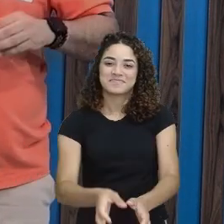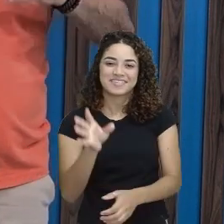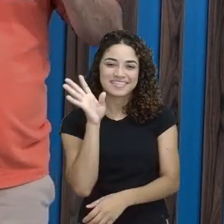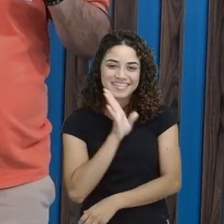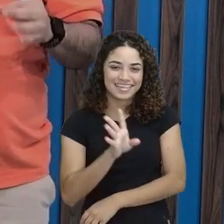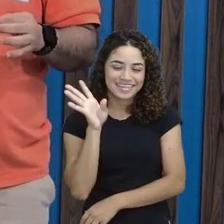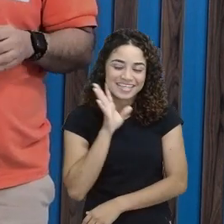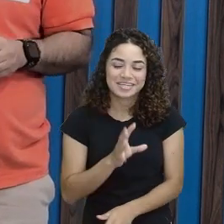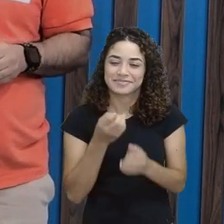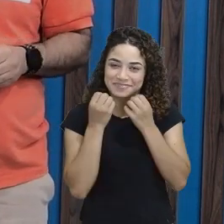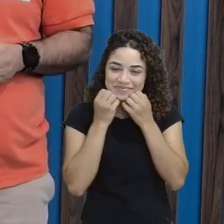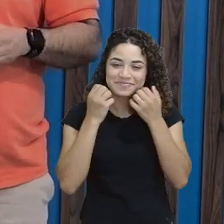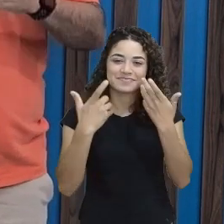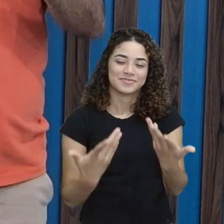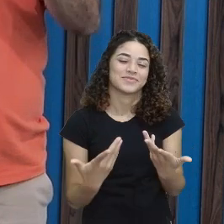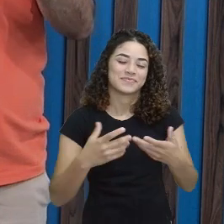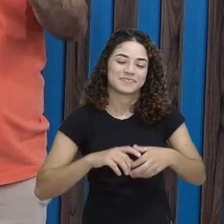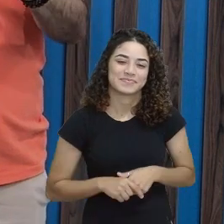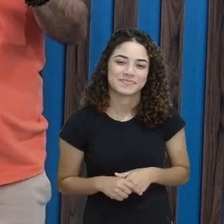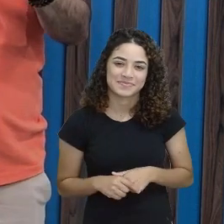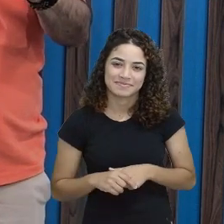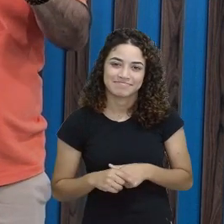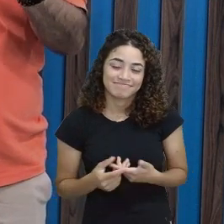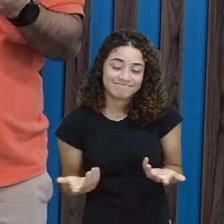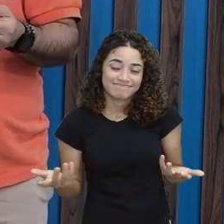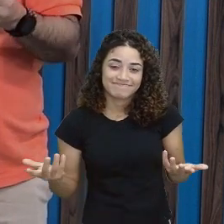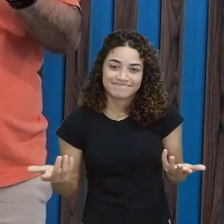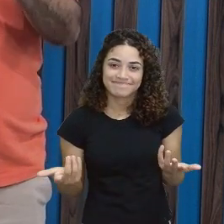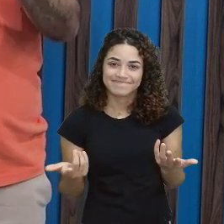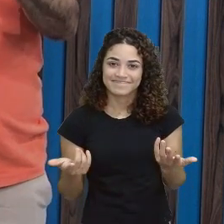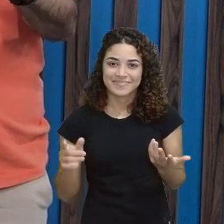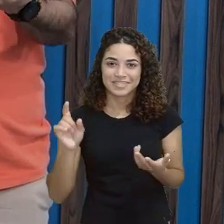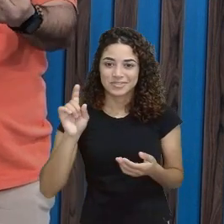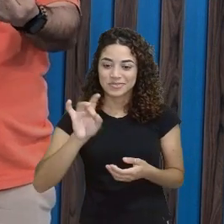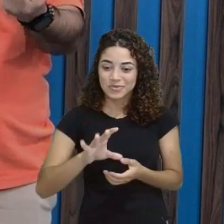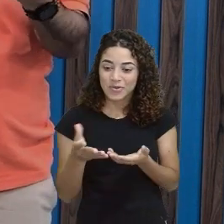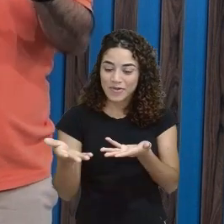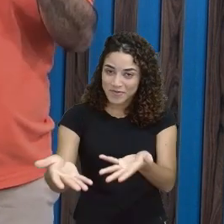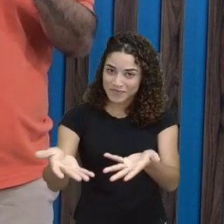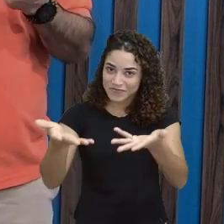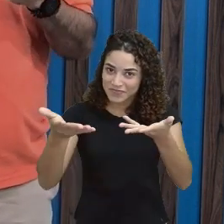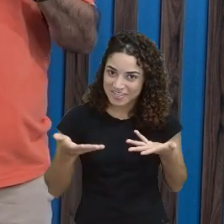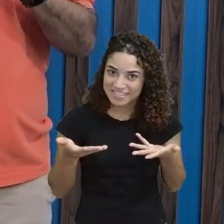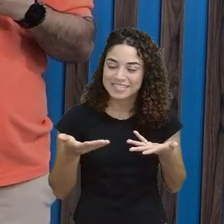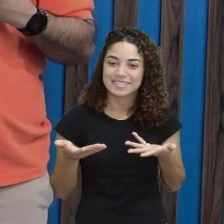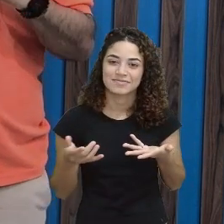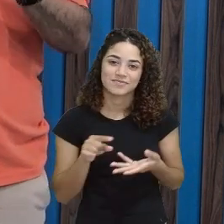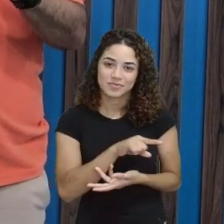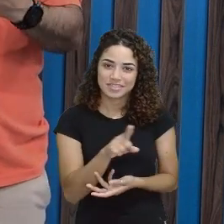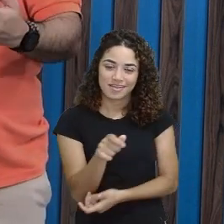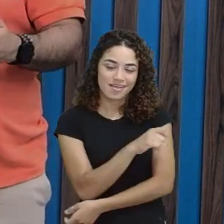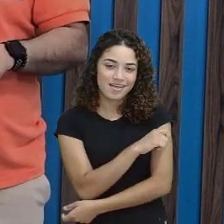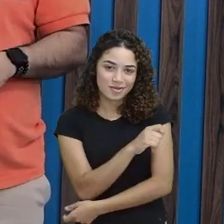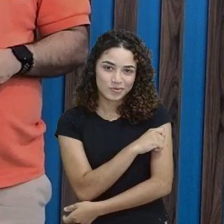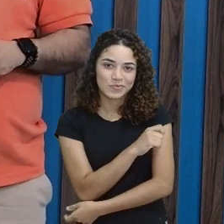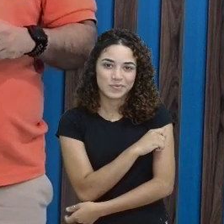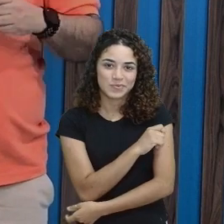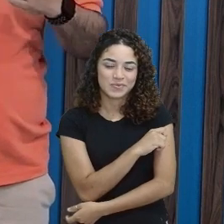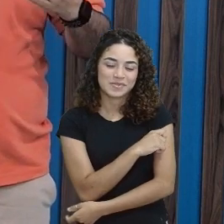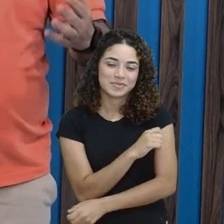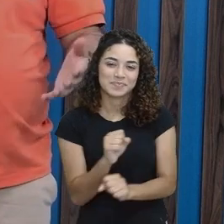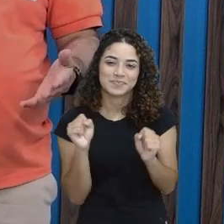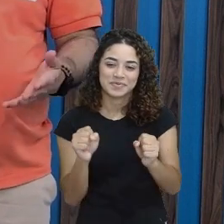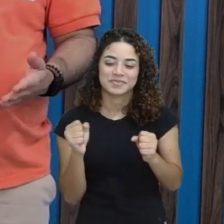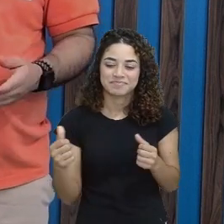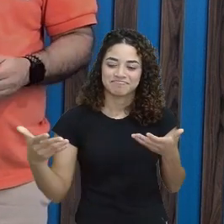legal, uma equipe muito bacana. E fica aí, inclusive, o convite para que vocês, alunos e alunas,